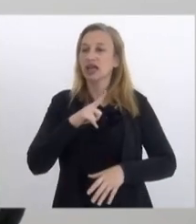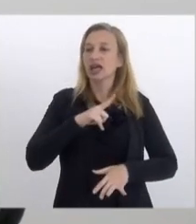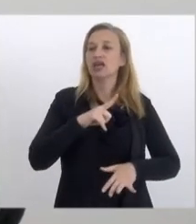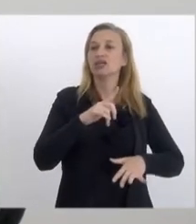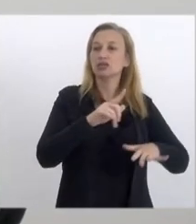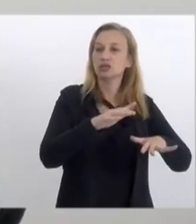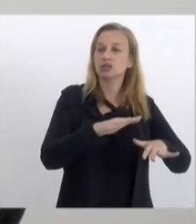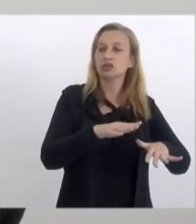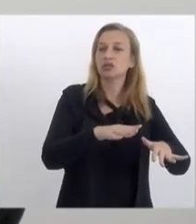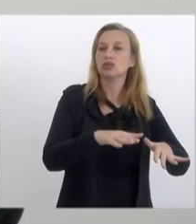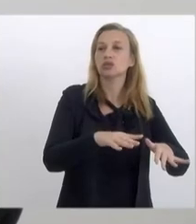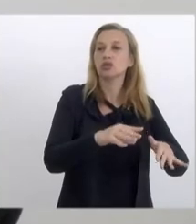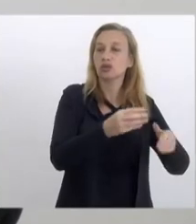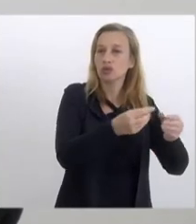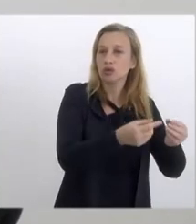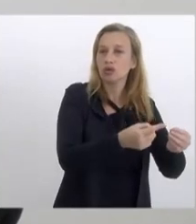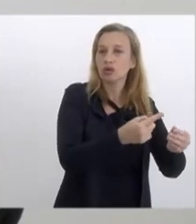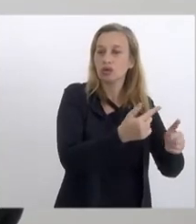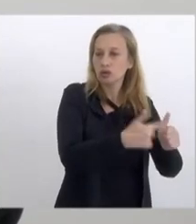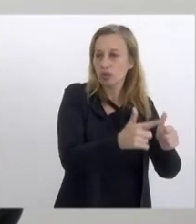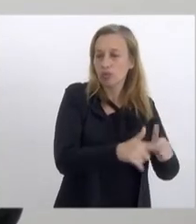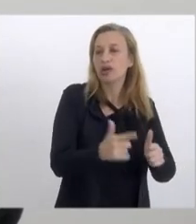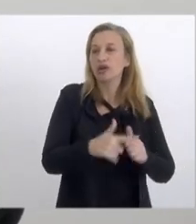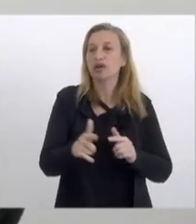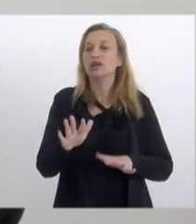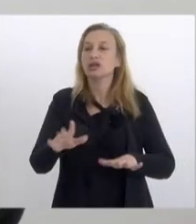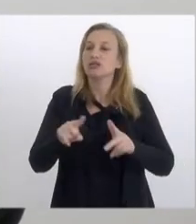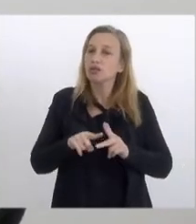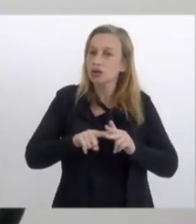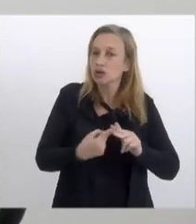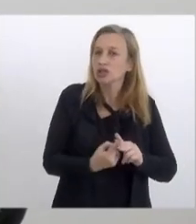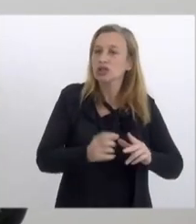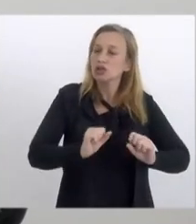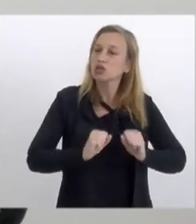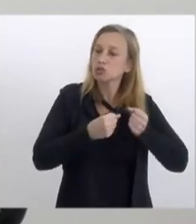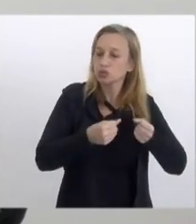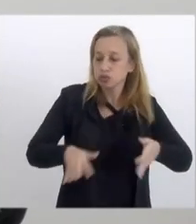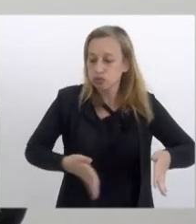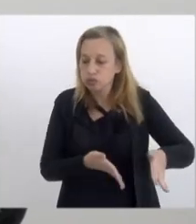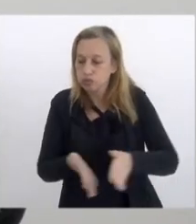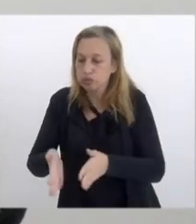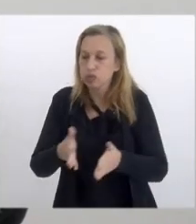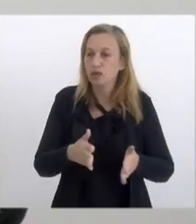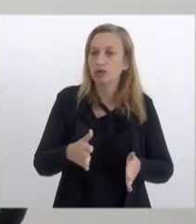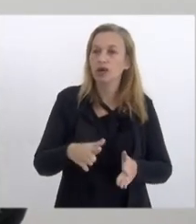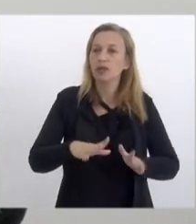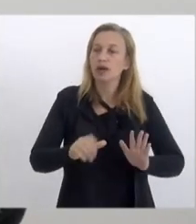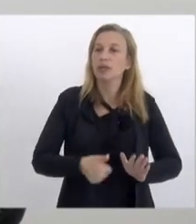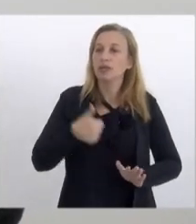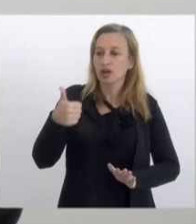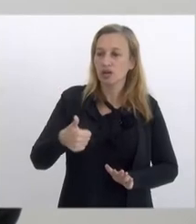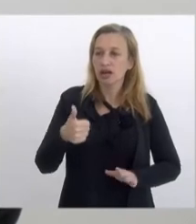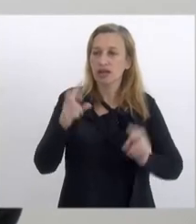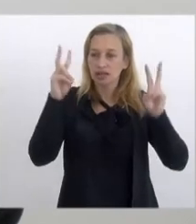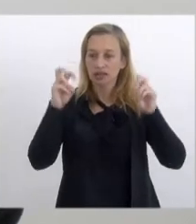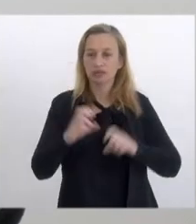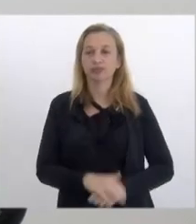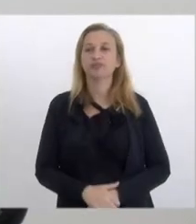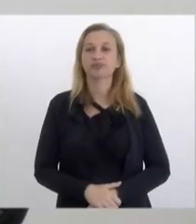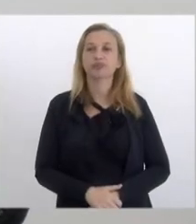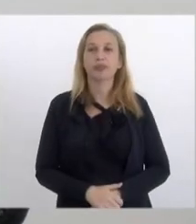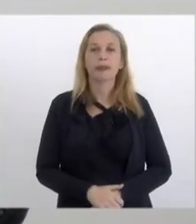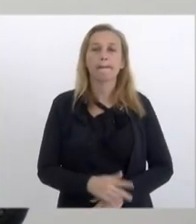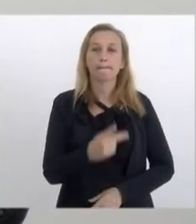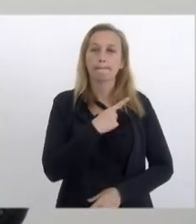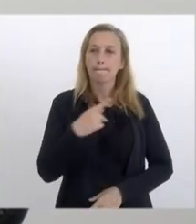pendência. Então, diante da sua pendência, nós vamos regularizar ou buscar caminhos para sanar esta questão. O pastor